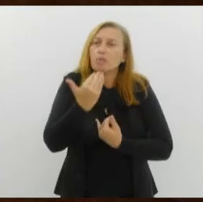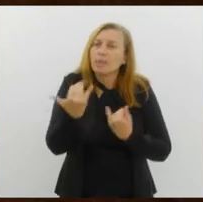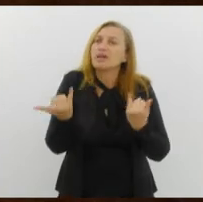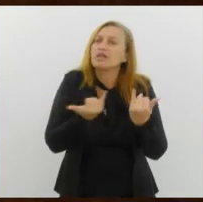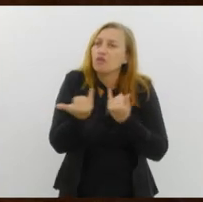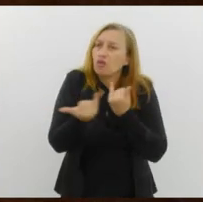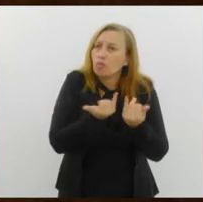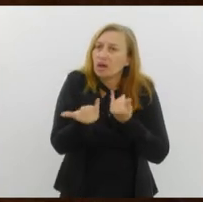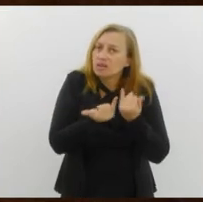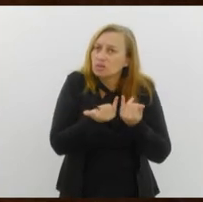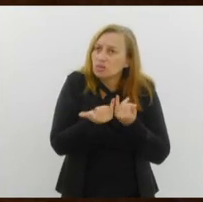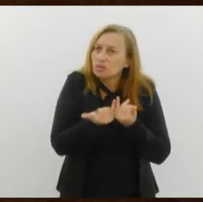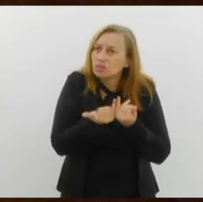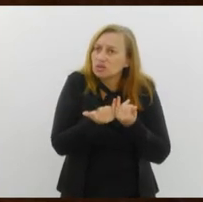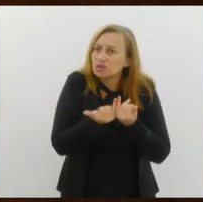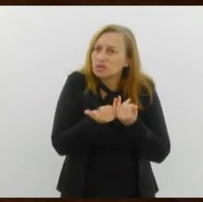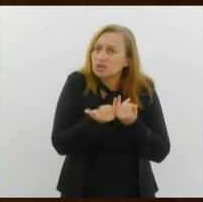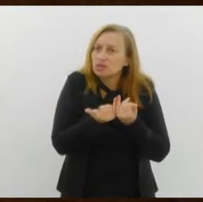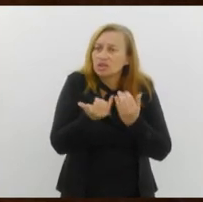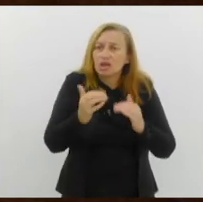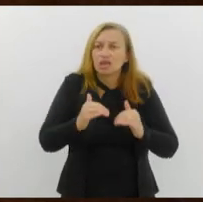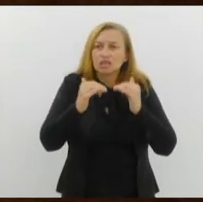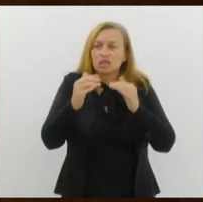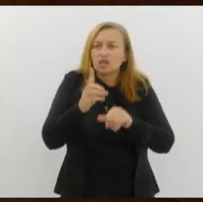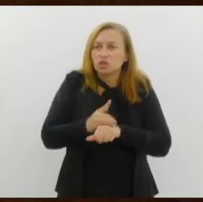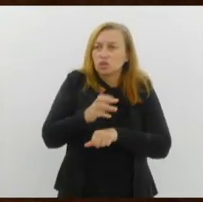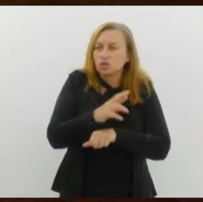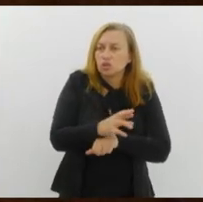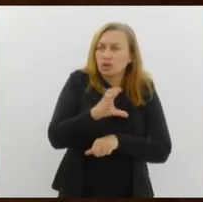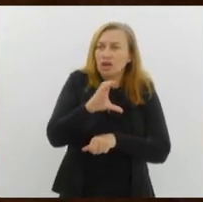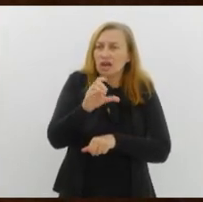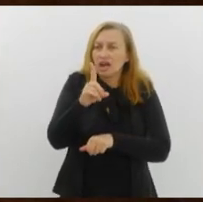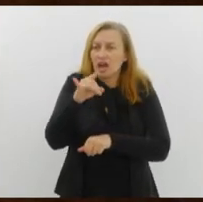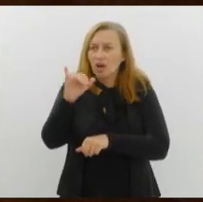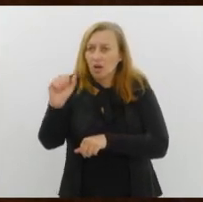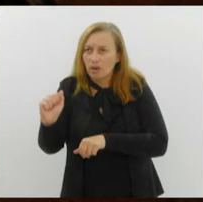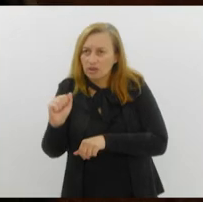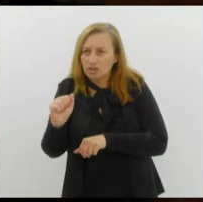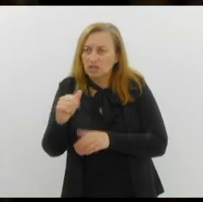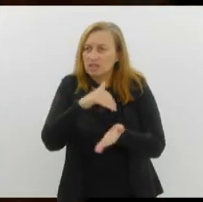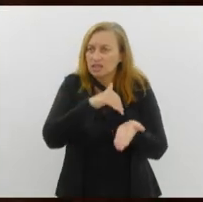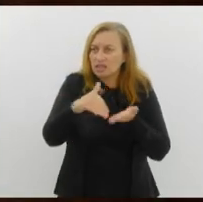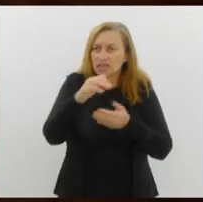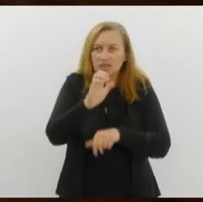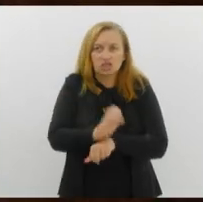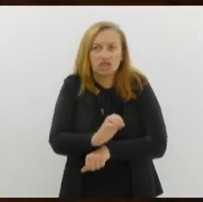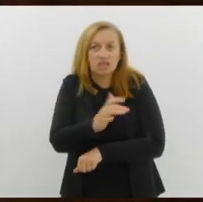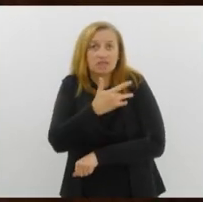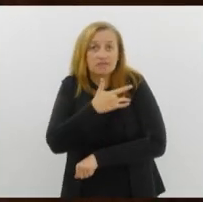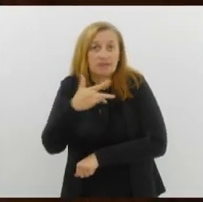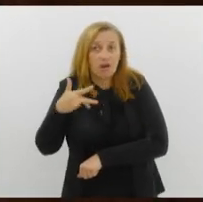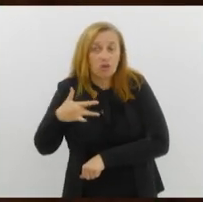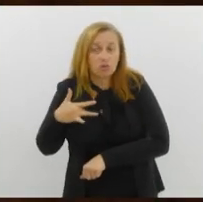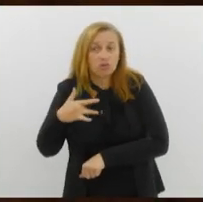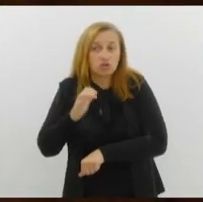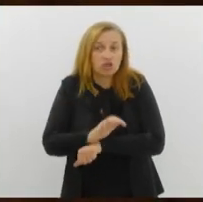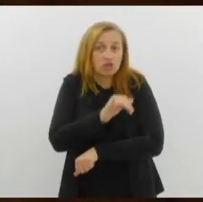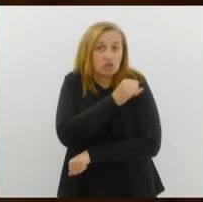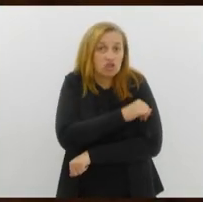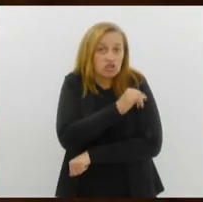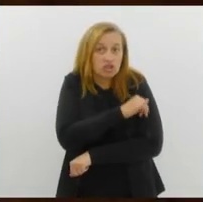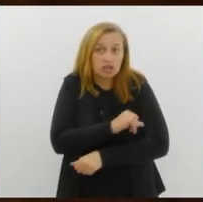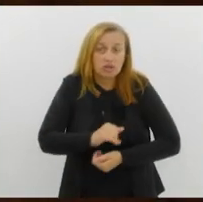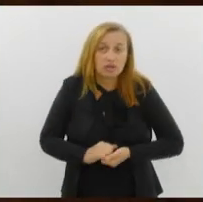informações a excelentíssima doutora Cláudia Maria Braga de Mello, secretária de Estado de Saúde do Estado do Rio de